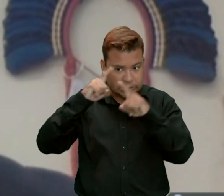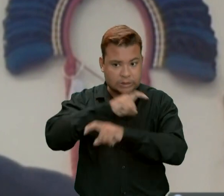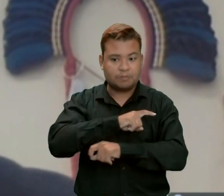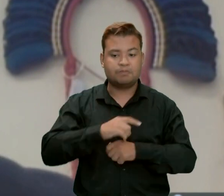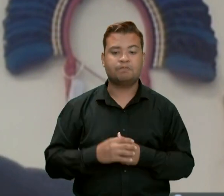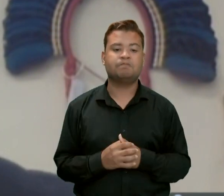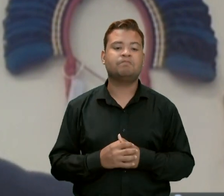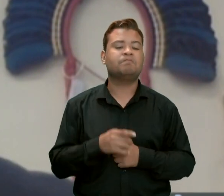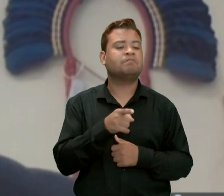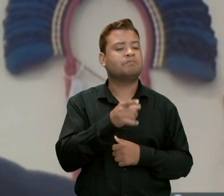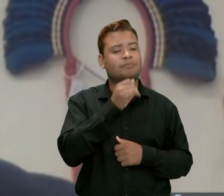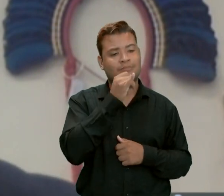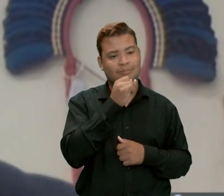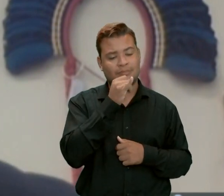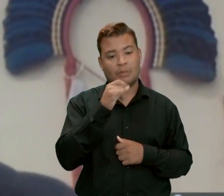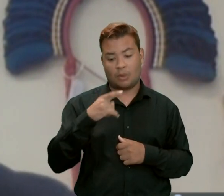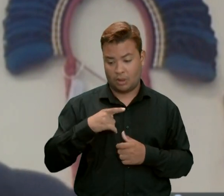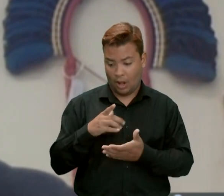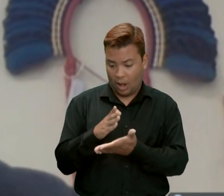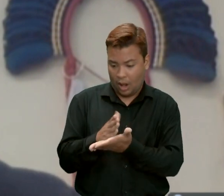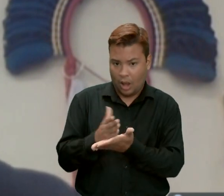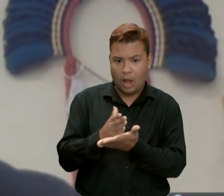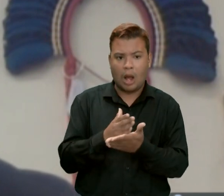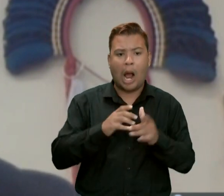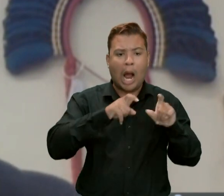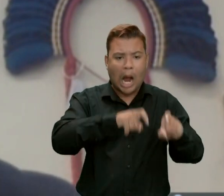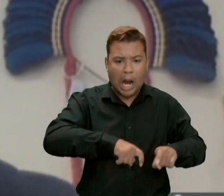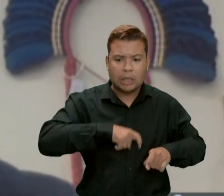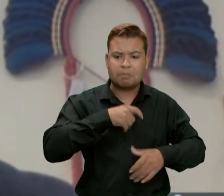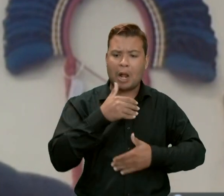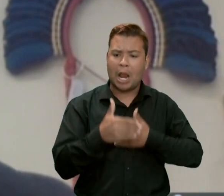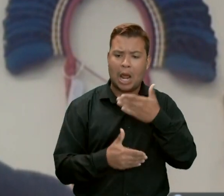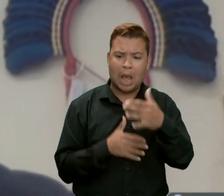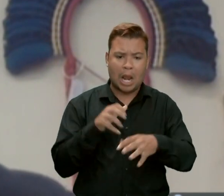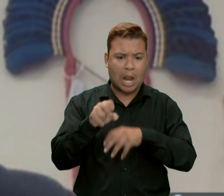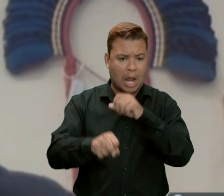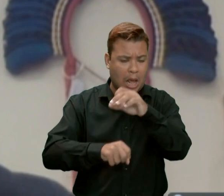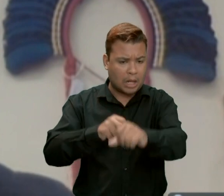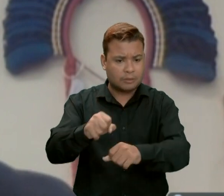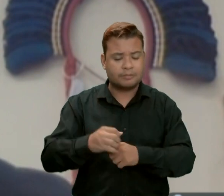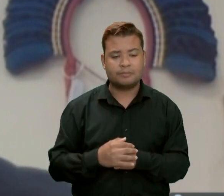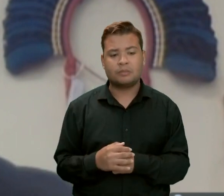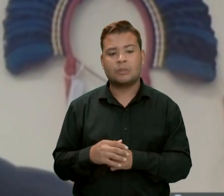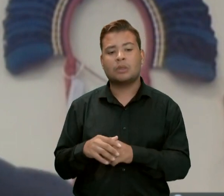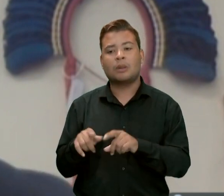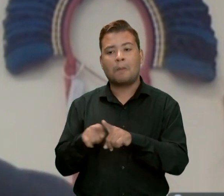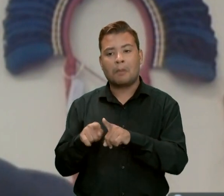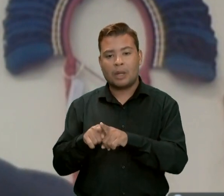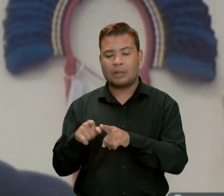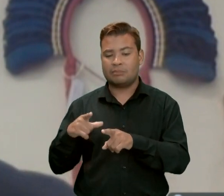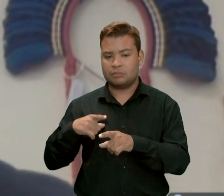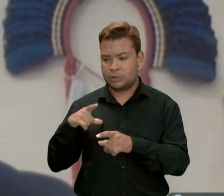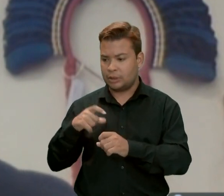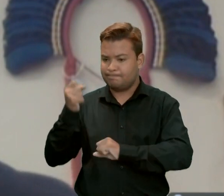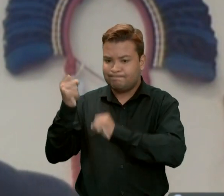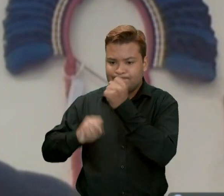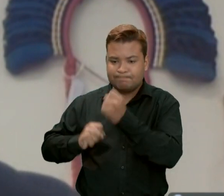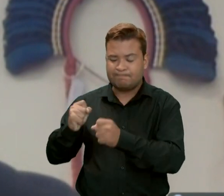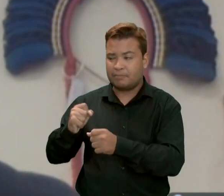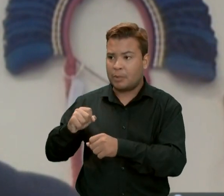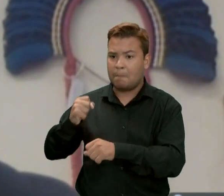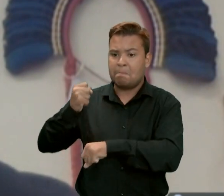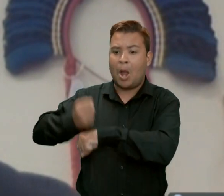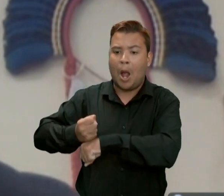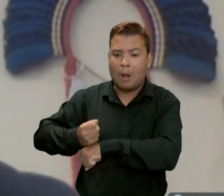Seja o avanço das fronteiras agrícolas, a implementação de grandes empreendimentos, é sempre um desafio para o Ministério